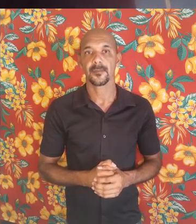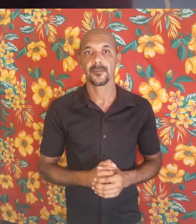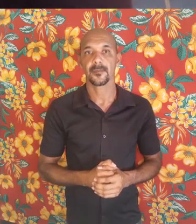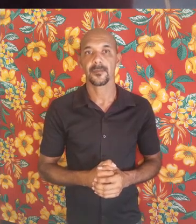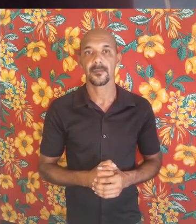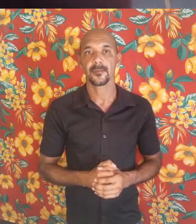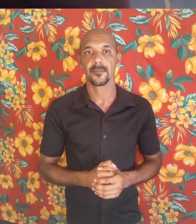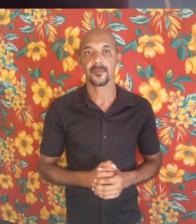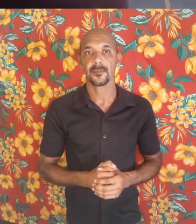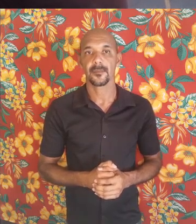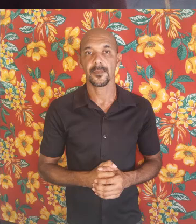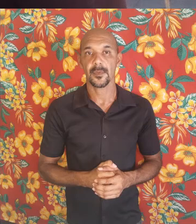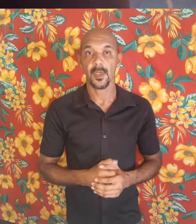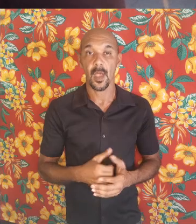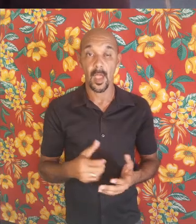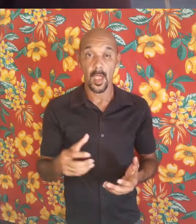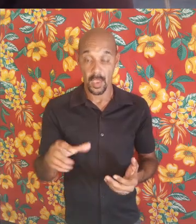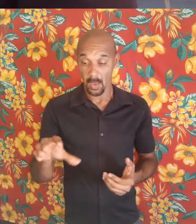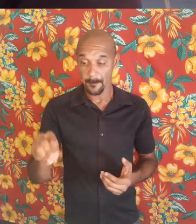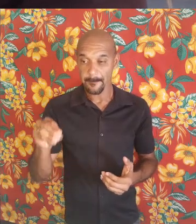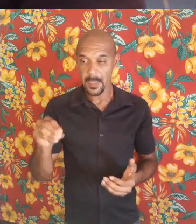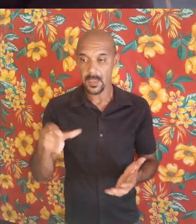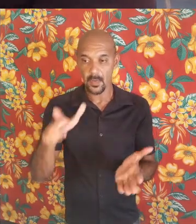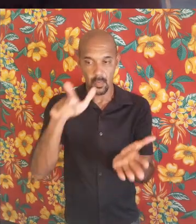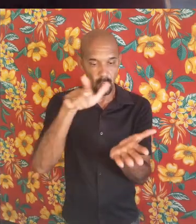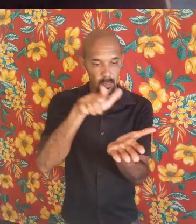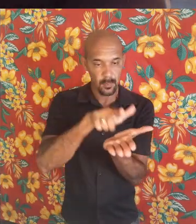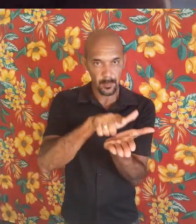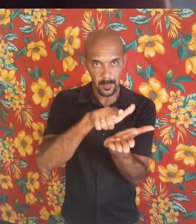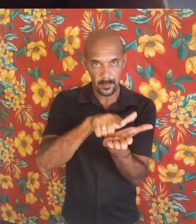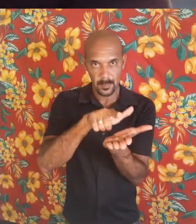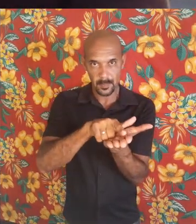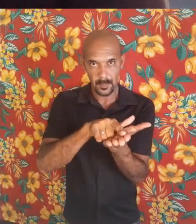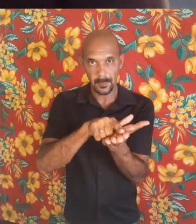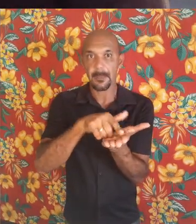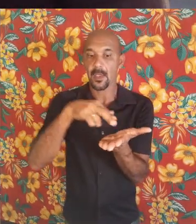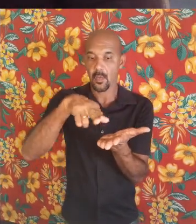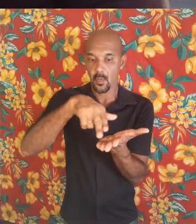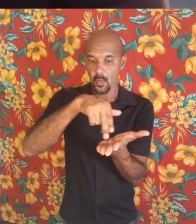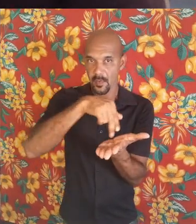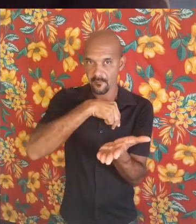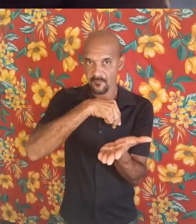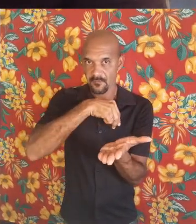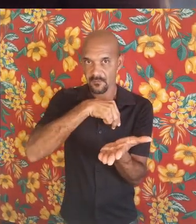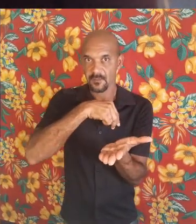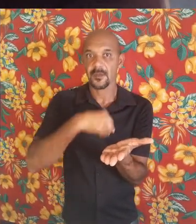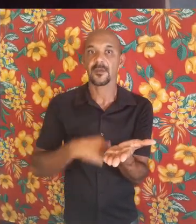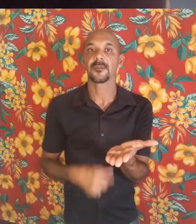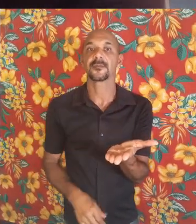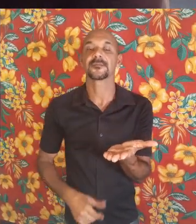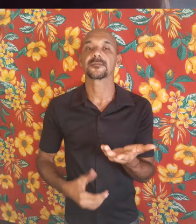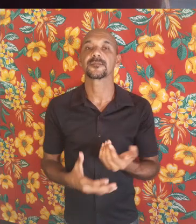prende o papelzinho aqui. Uma fitazinha crepe básica.